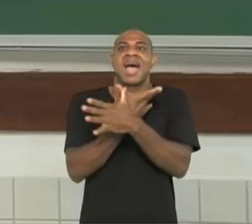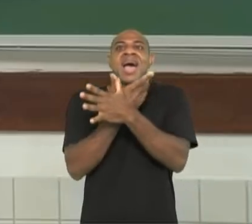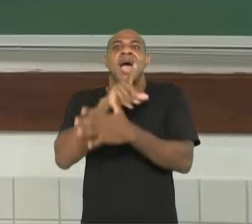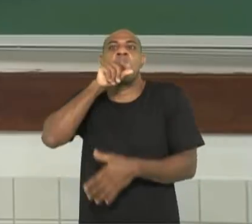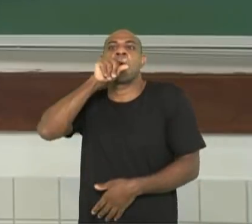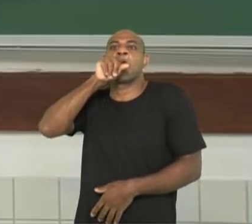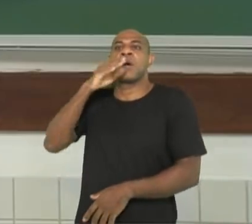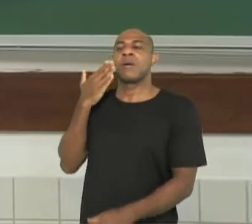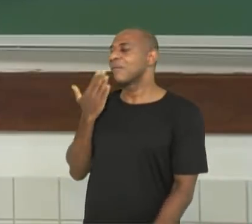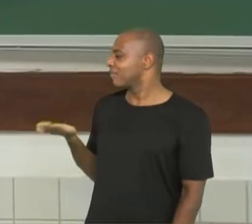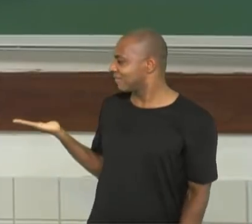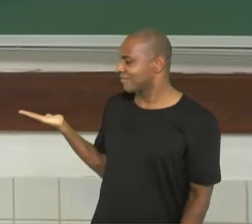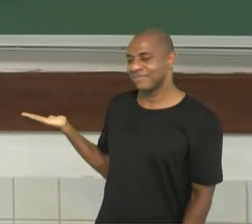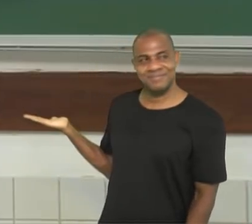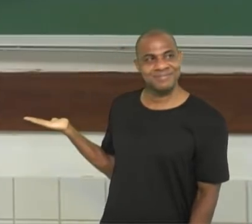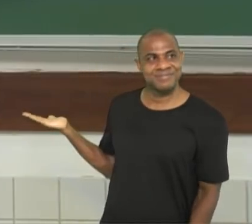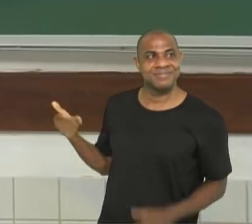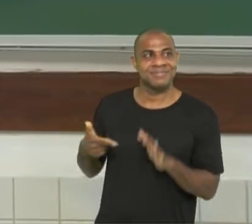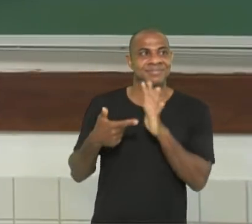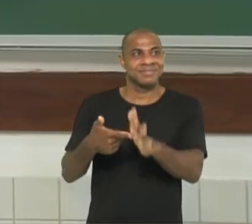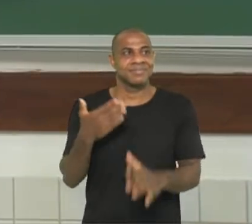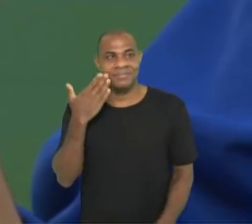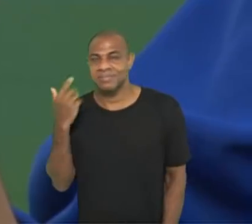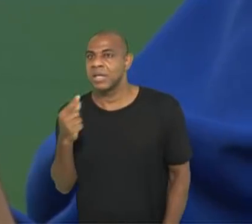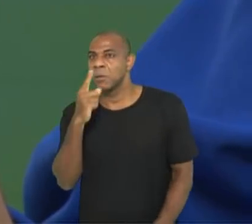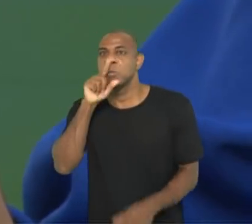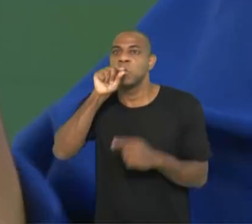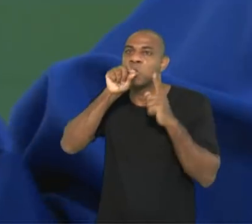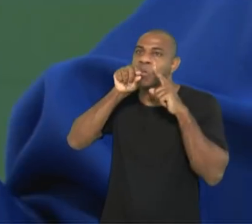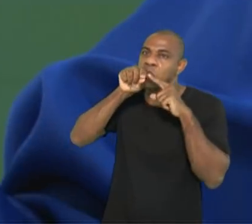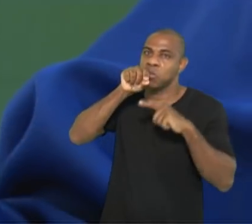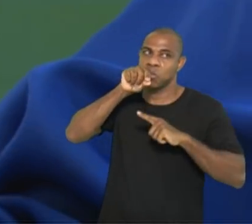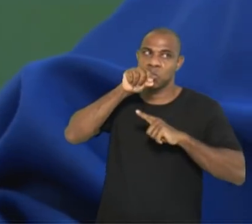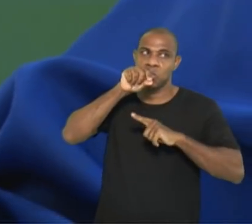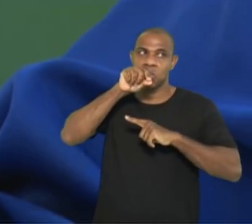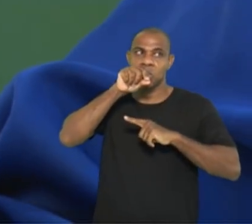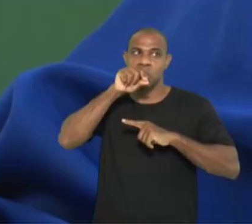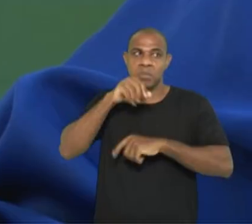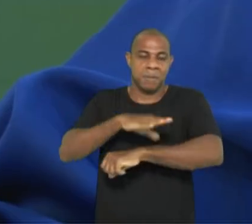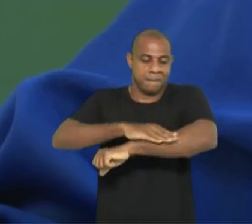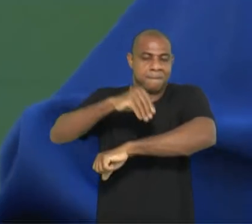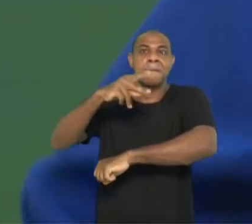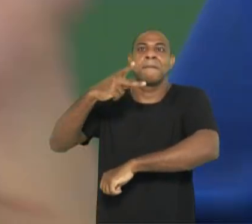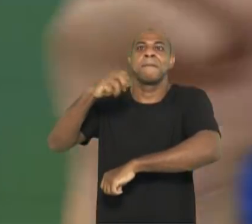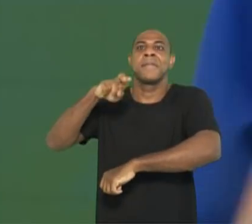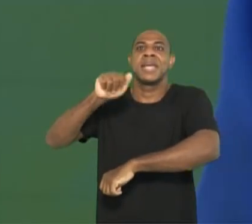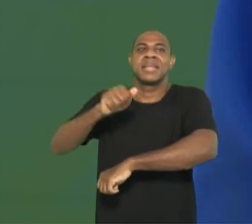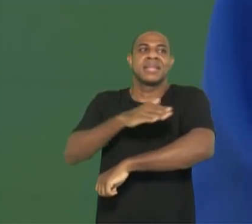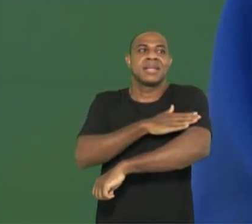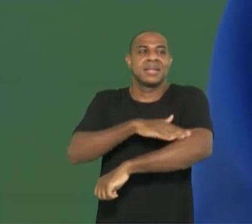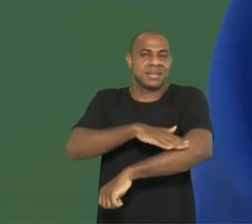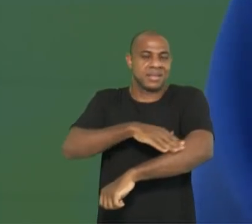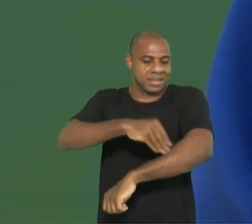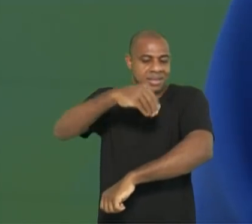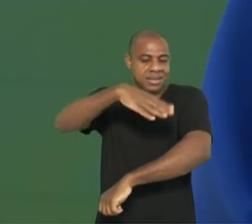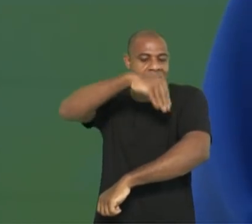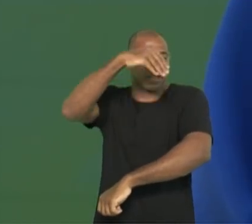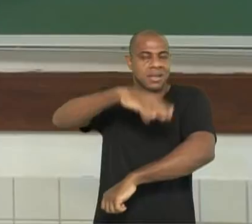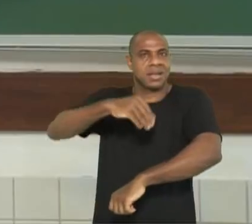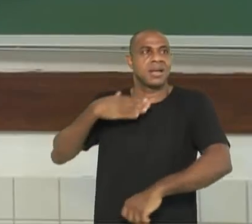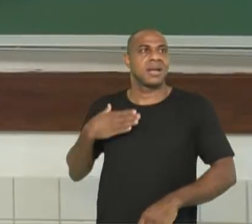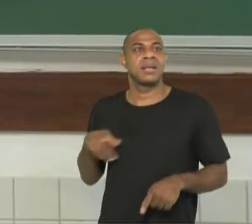que realmente é verdade. Aves têm bico, aves têm penas e aves também têm uma